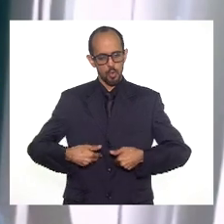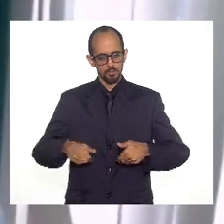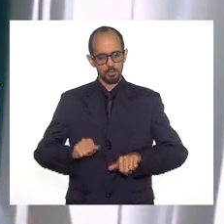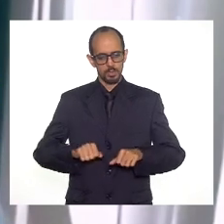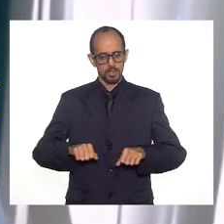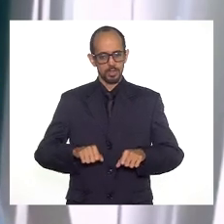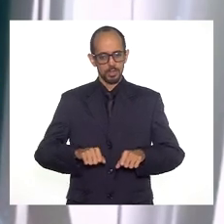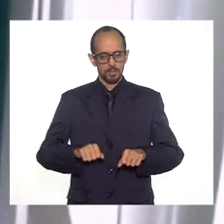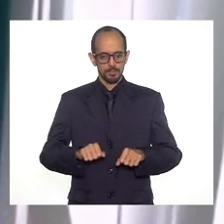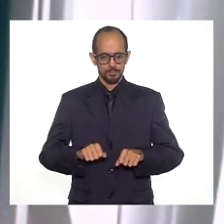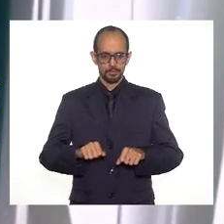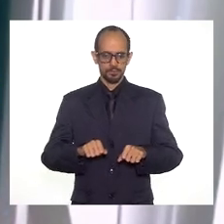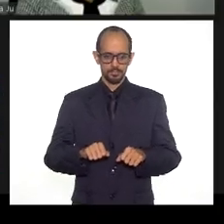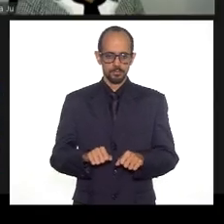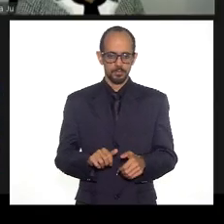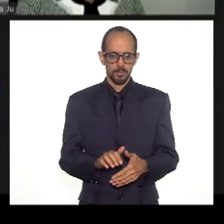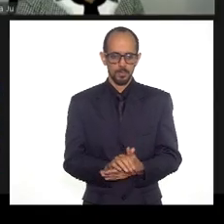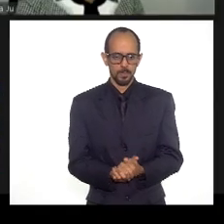Vai ser uma bela votação.